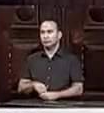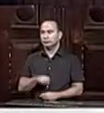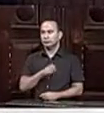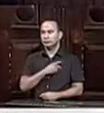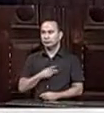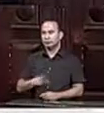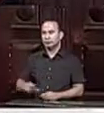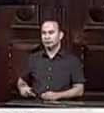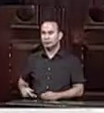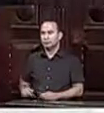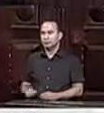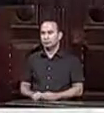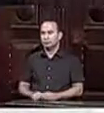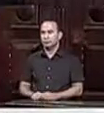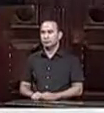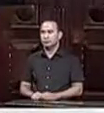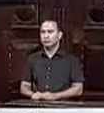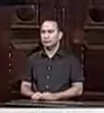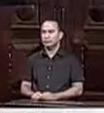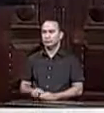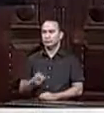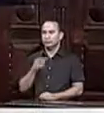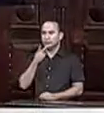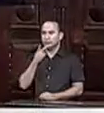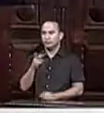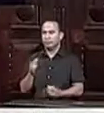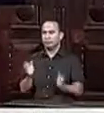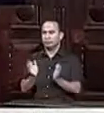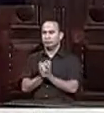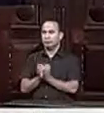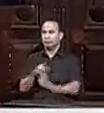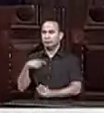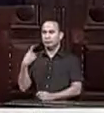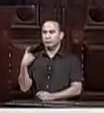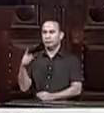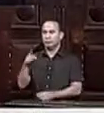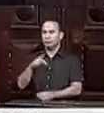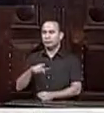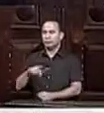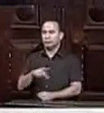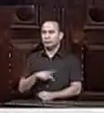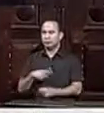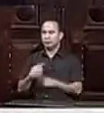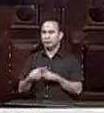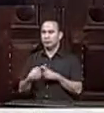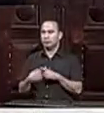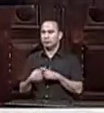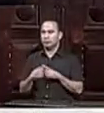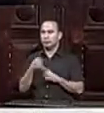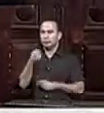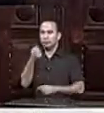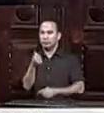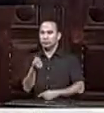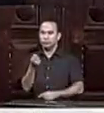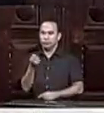presidencial, pela dimensão continental do nosso país. Porque com pouco dinheiro